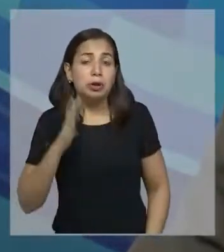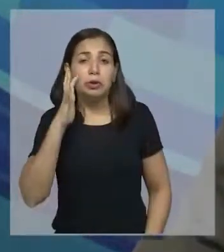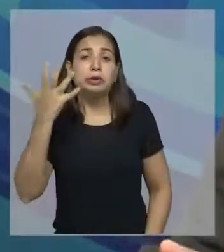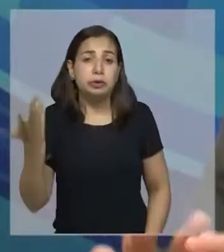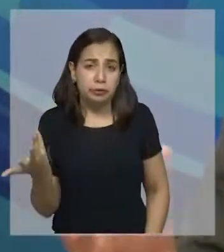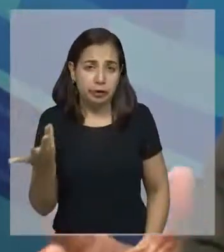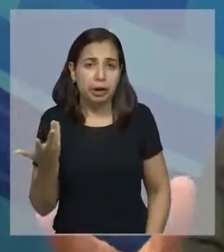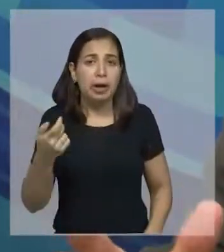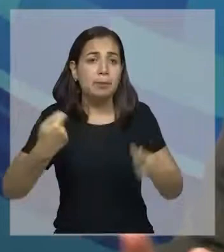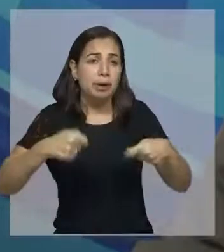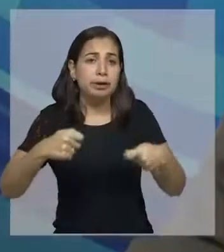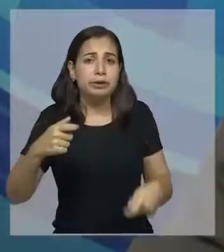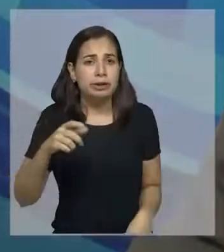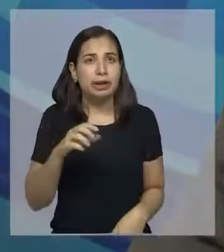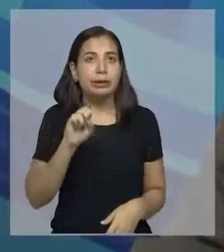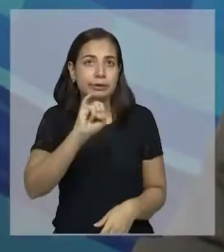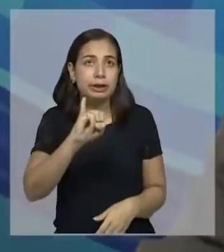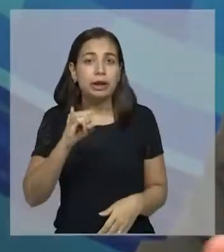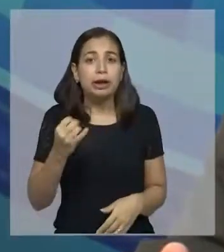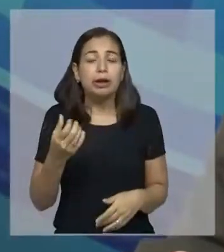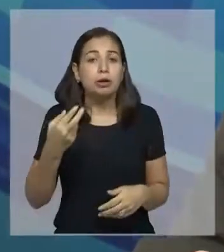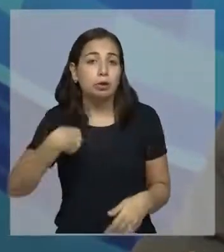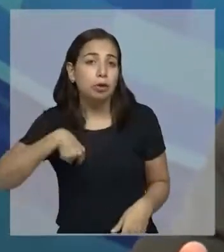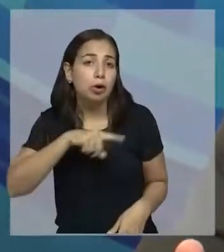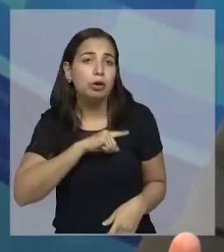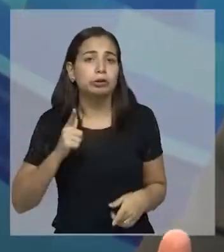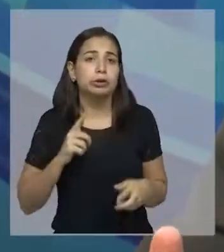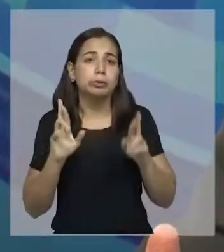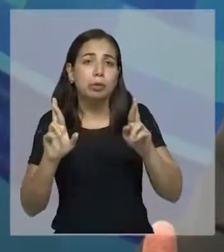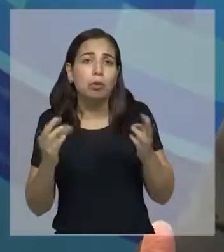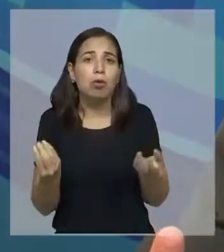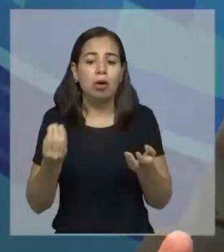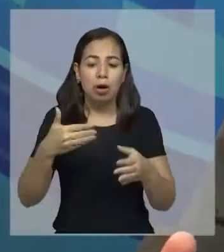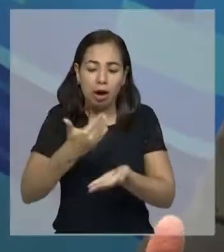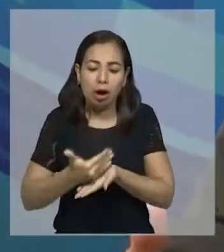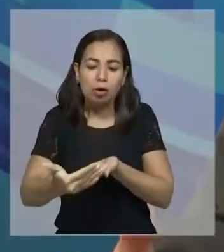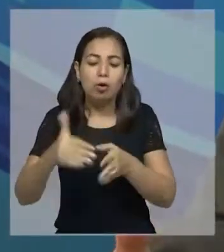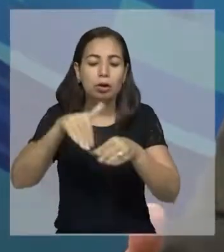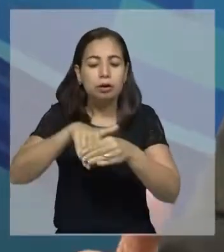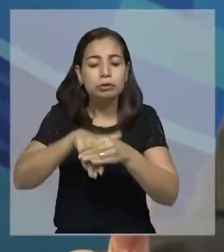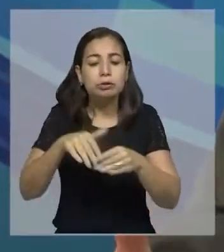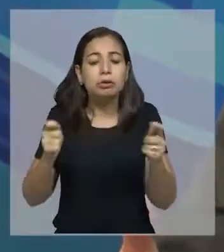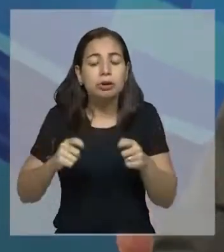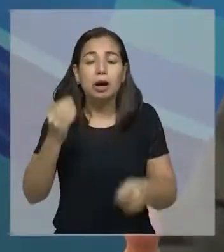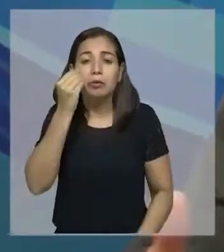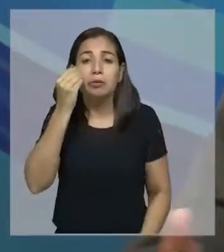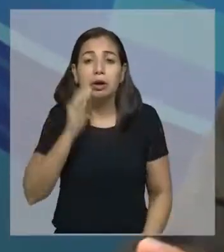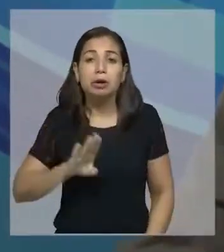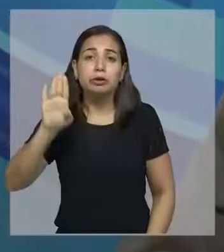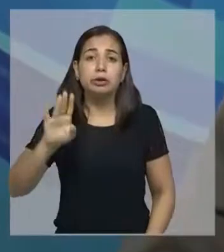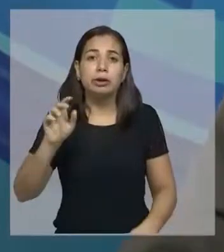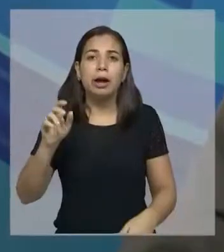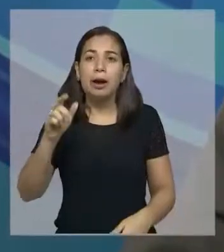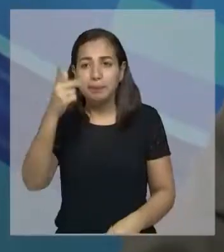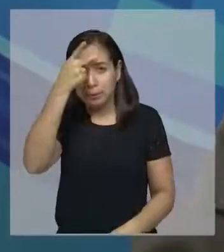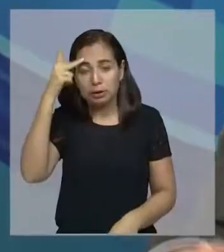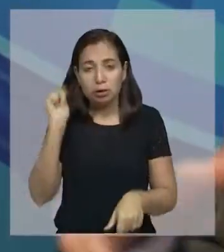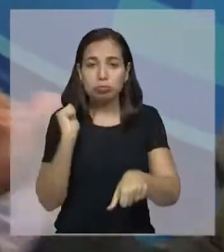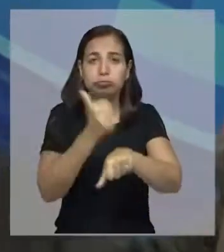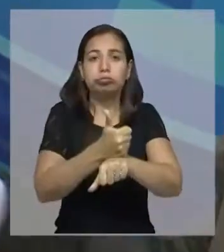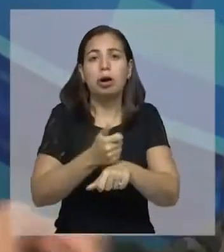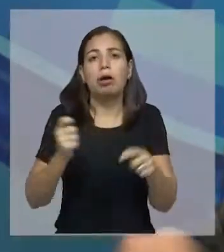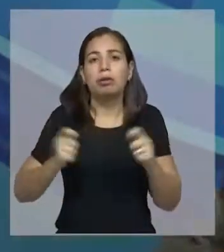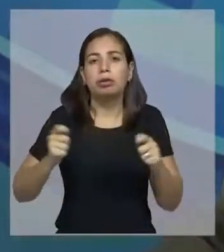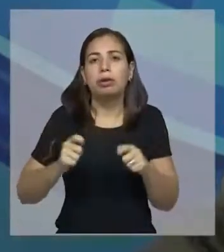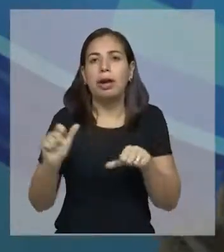ano, da classe política. E segundo, que a governabilidade fosse restabelecida. E eu espero